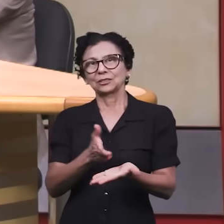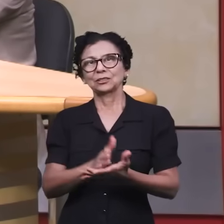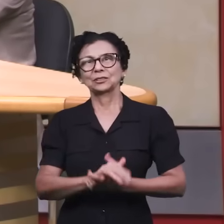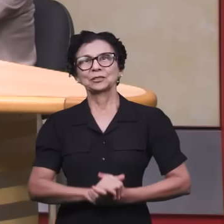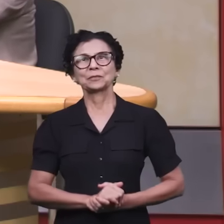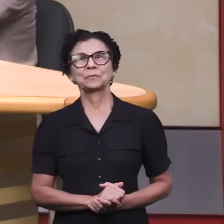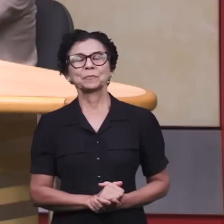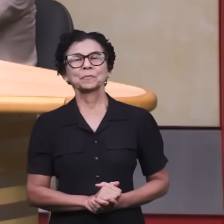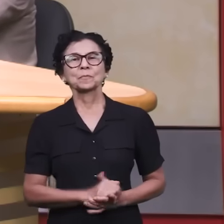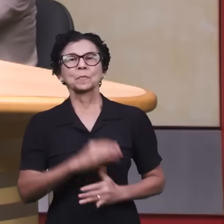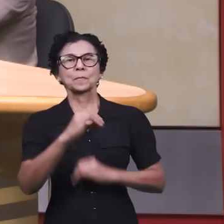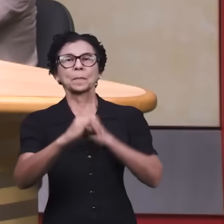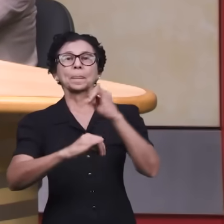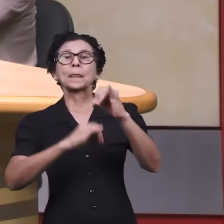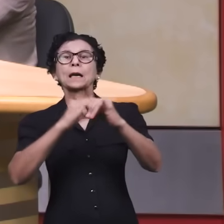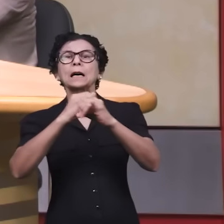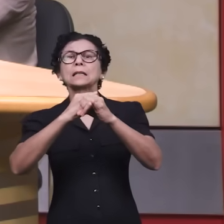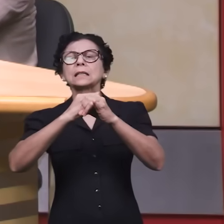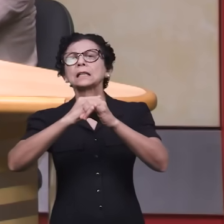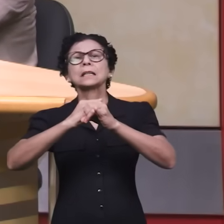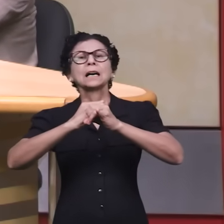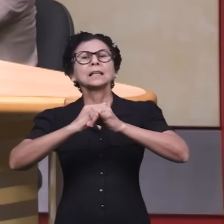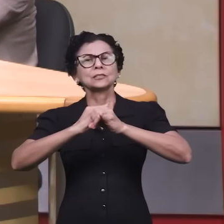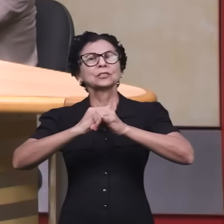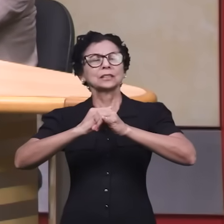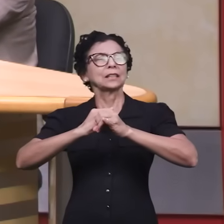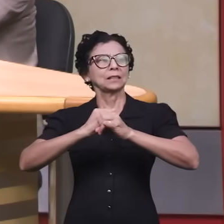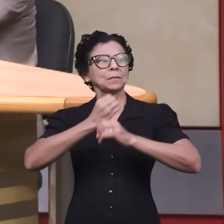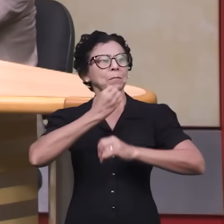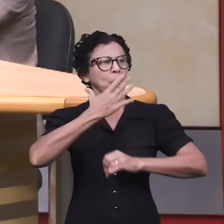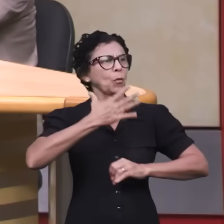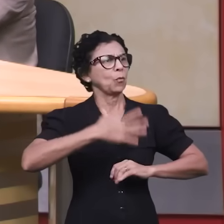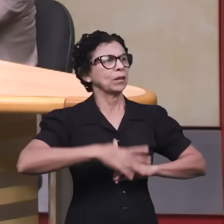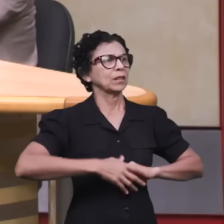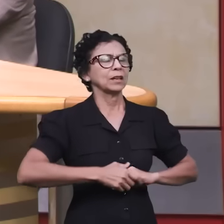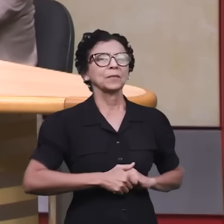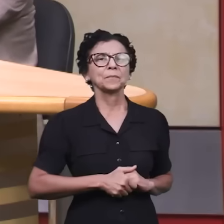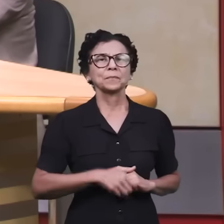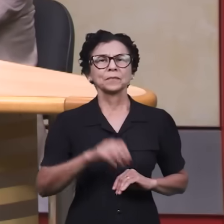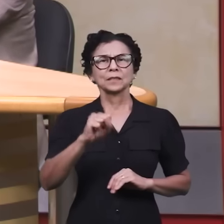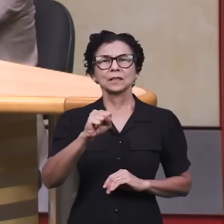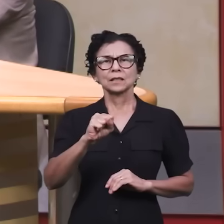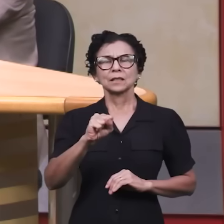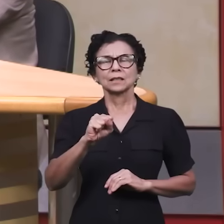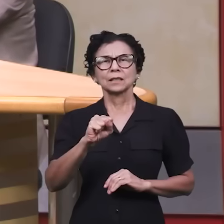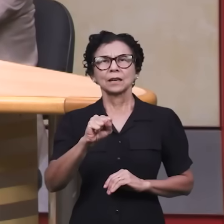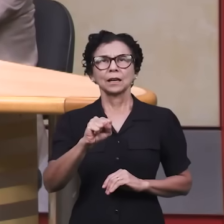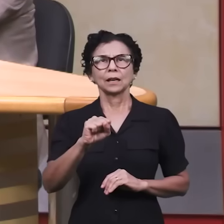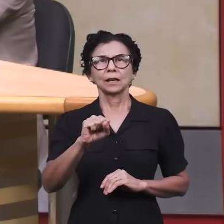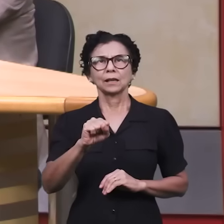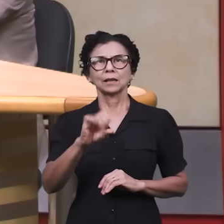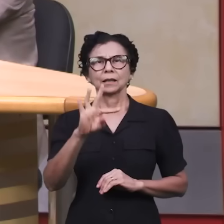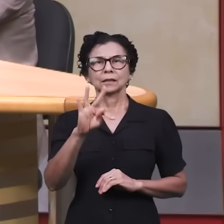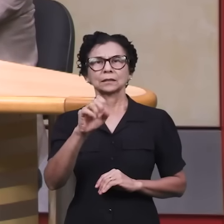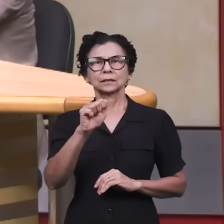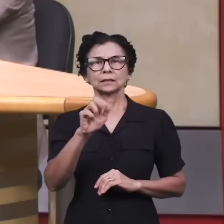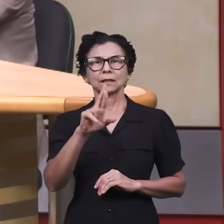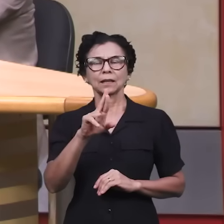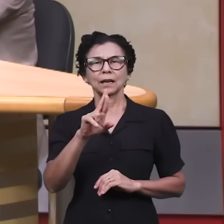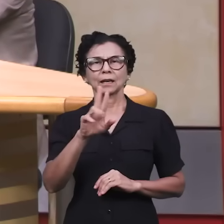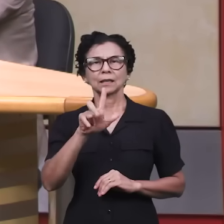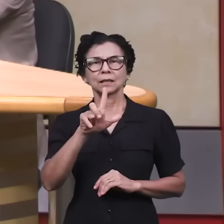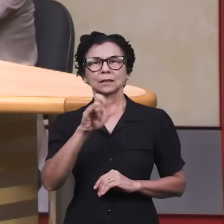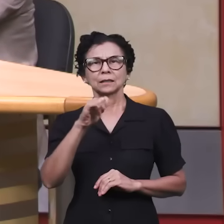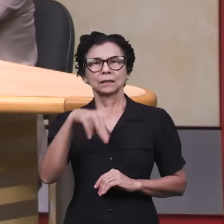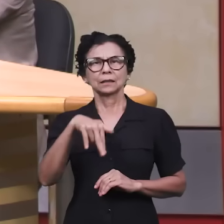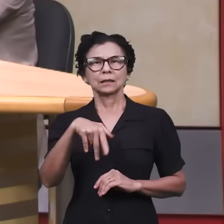da EBD, do e a internet é até melhor que existe, que é Interlink, como é que é? Starlink. Starlink, né? Que a Amazônia ela foi coberta por uma